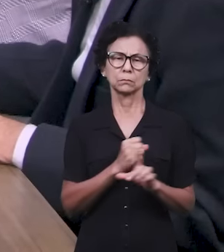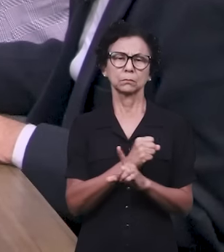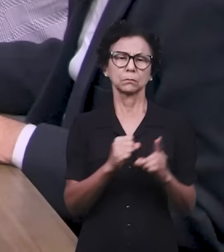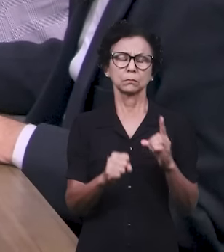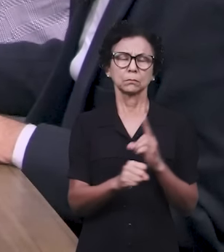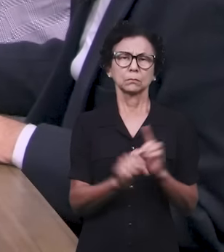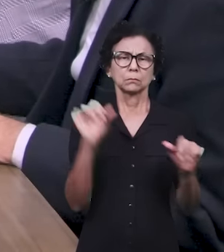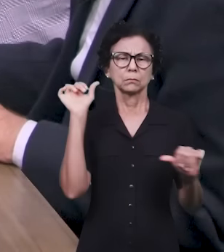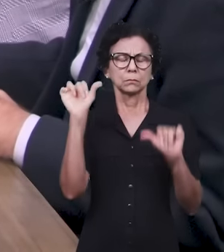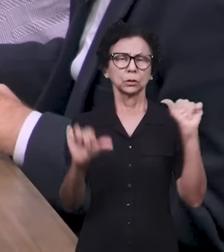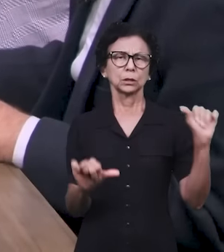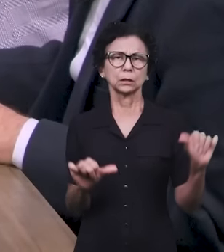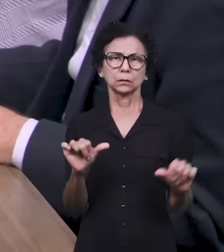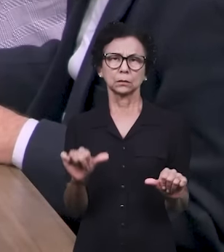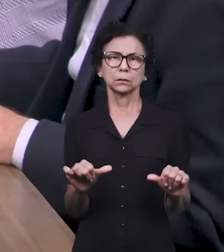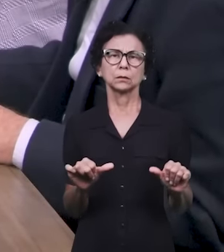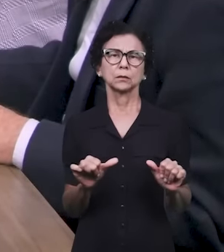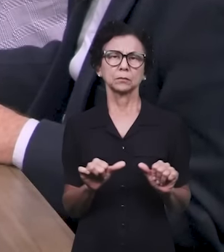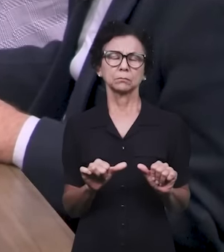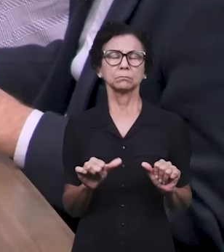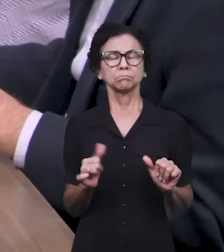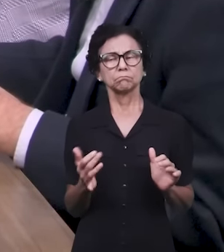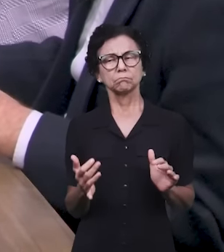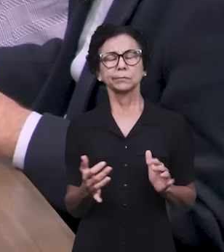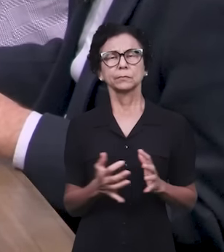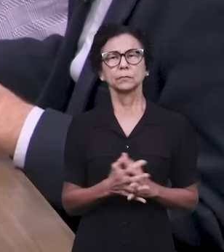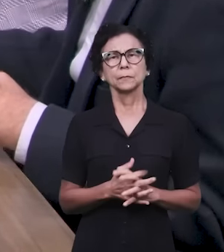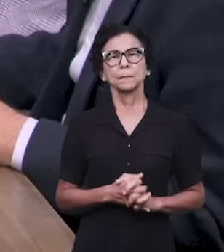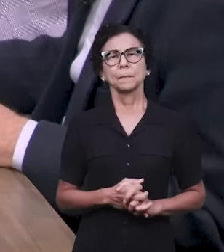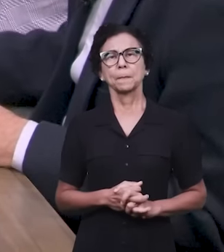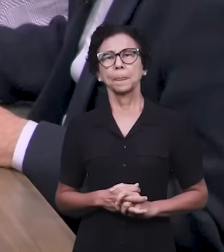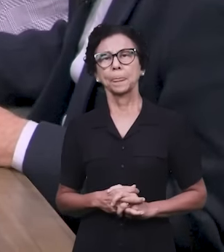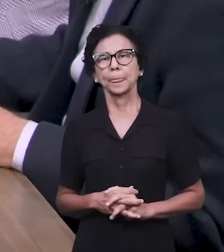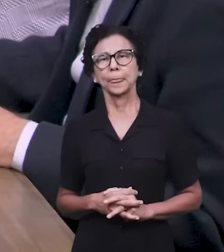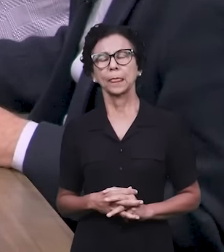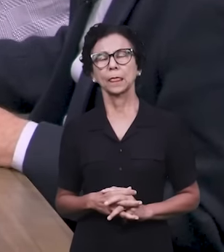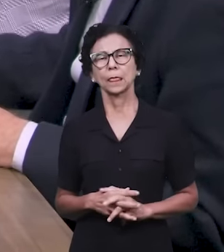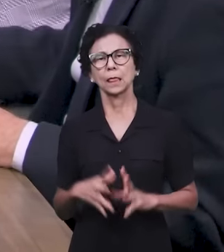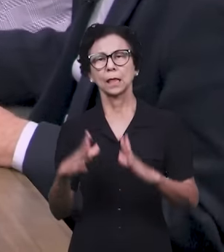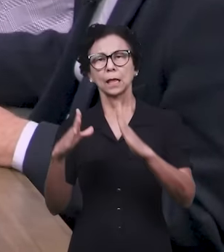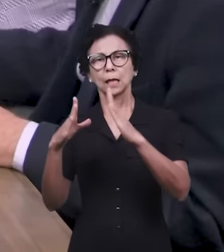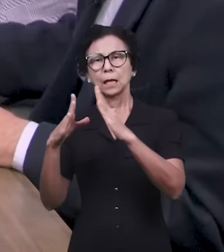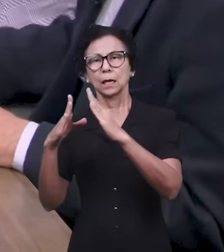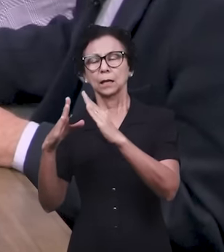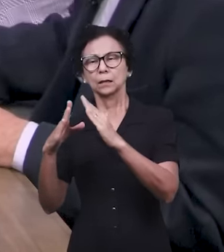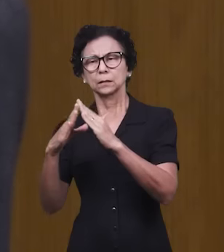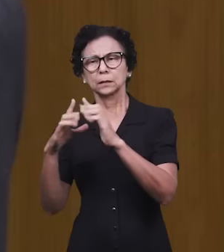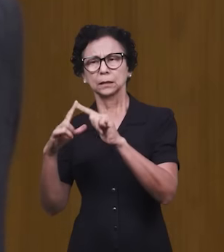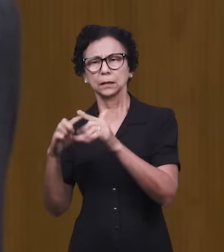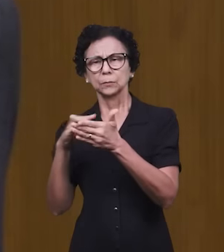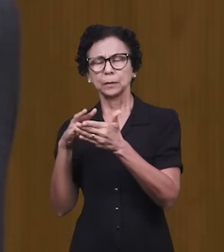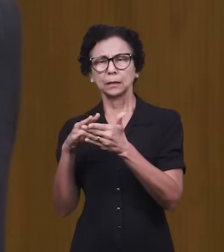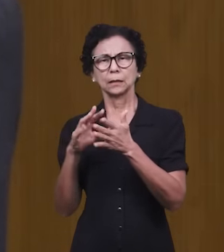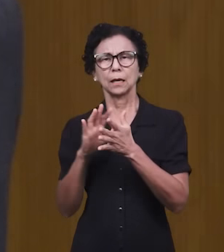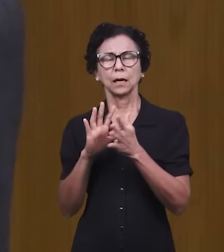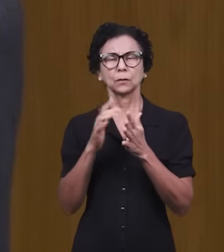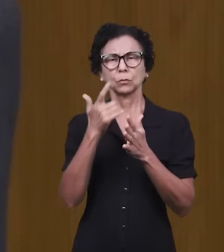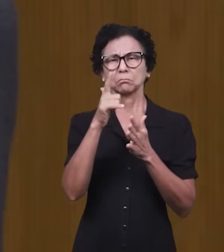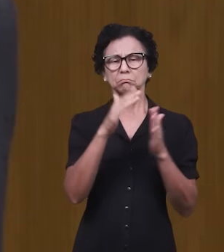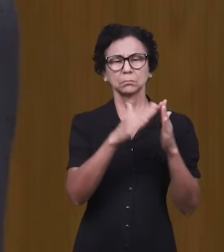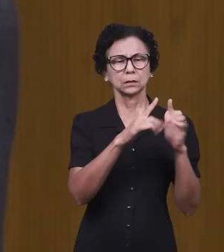costumes. As igrejas, elas estão mais perto das pessoas, mais perto do dia a dia, o que